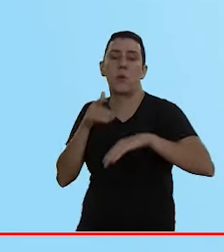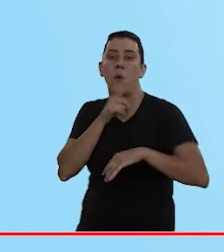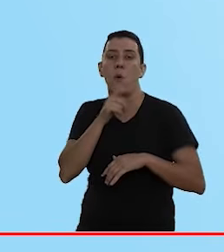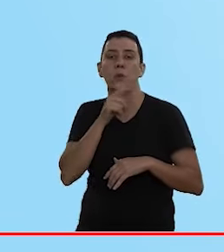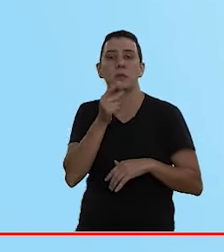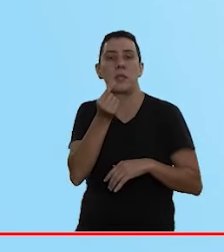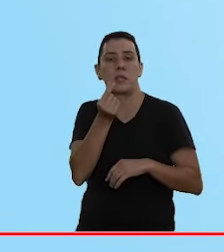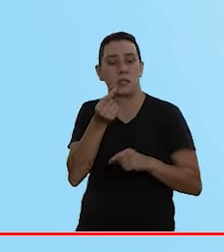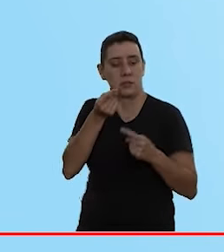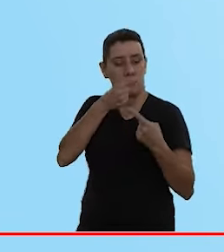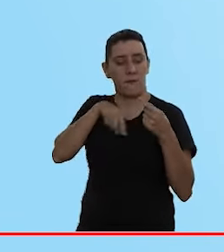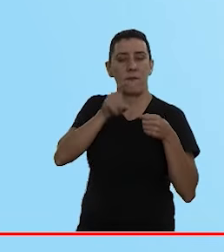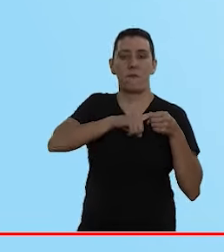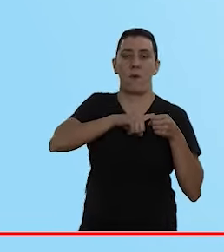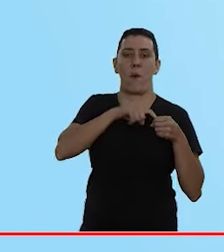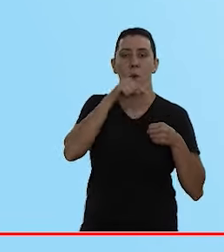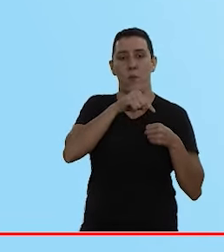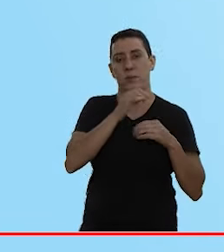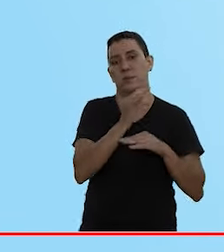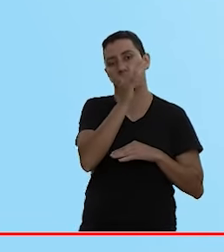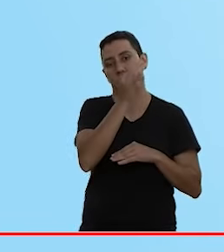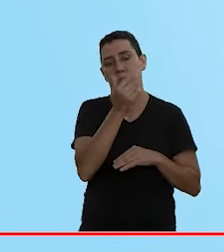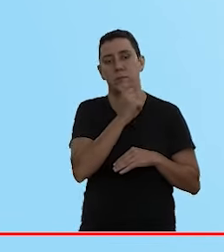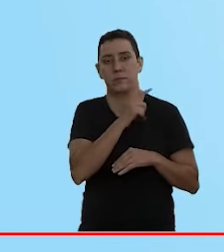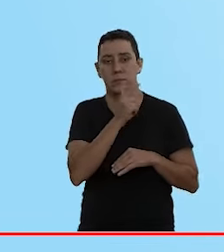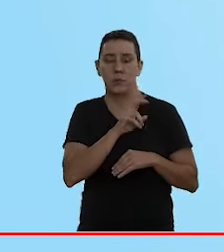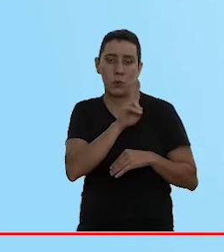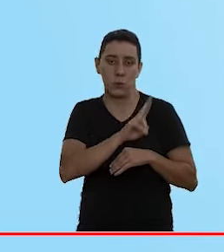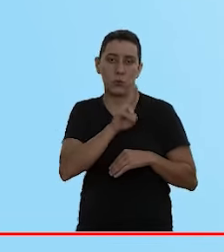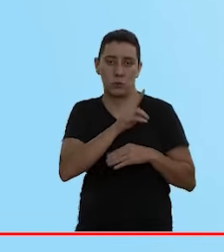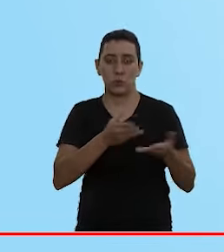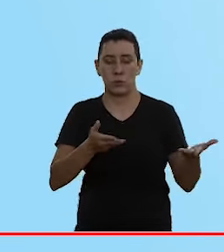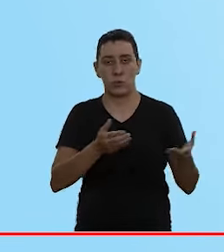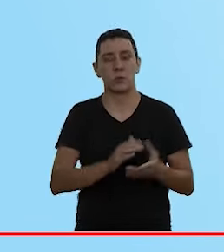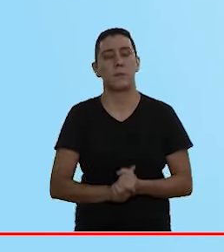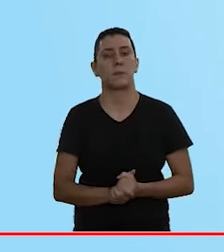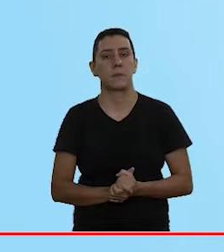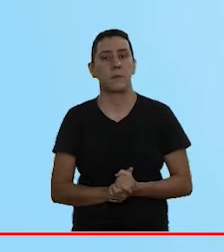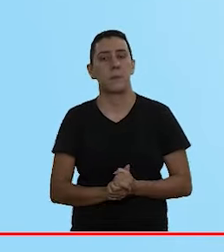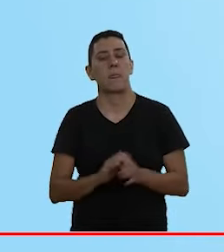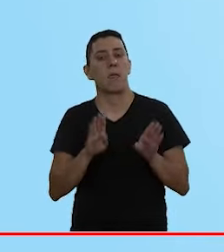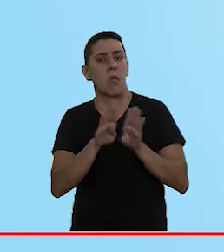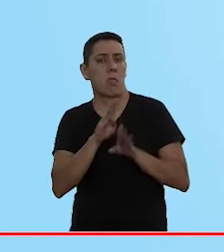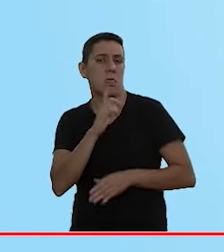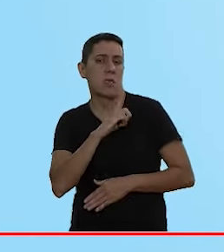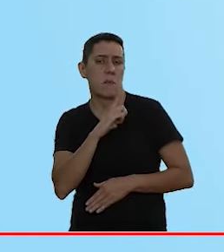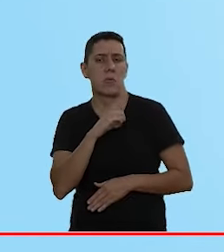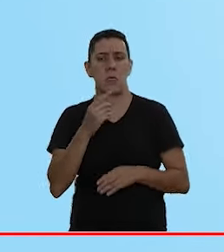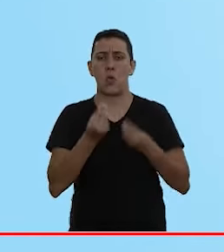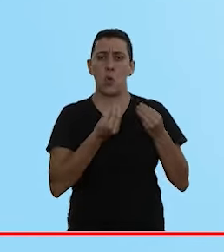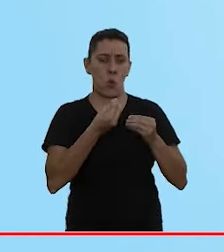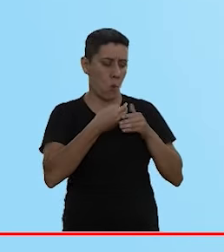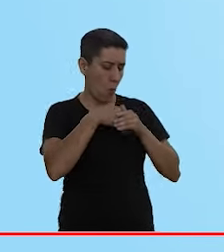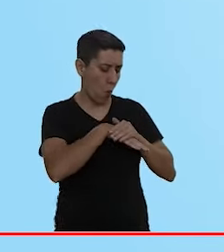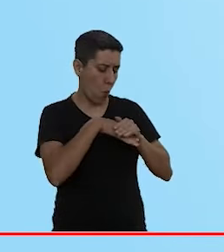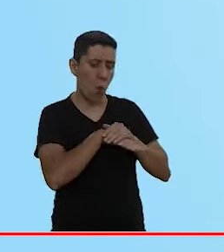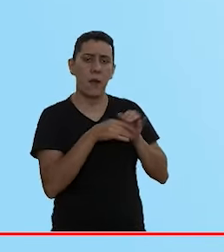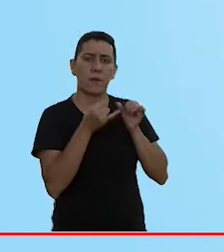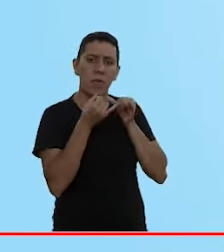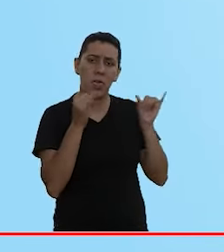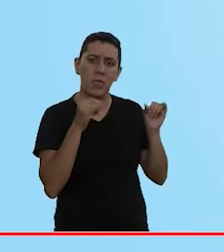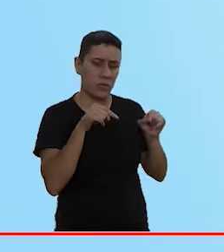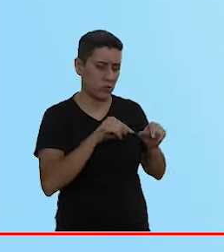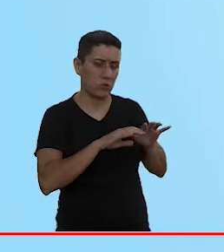ser consumido posteriormente. Existem também as opções agora de sistemas de armazenamento de energia, para você otimizar